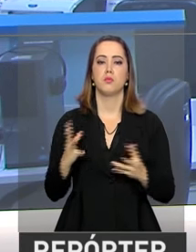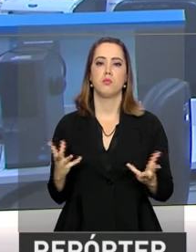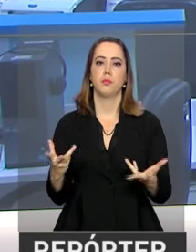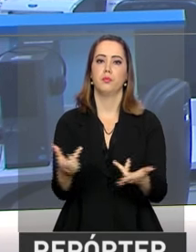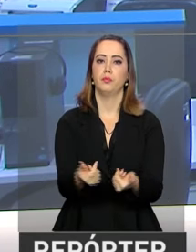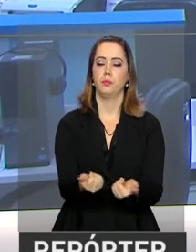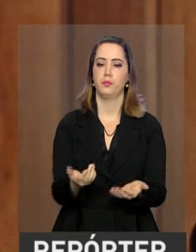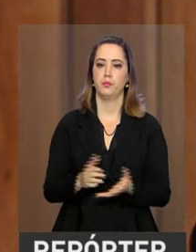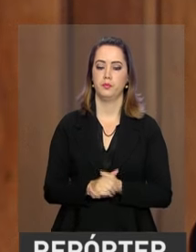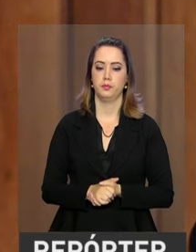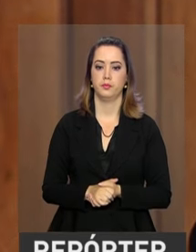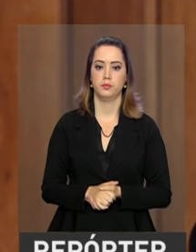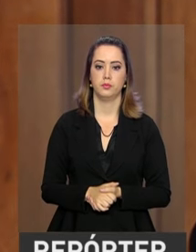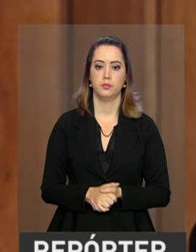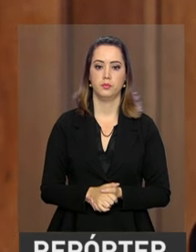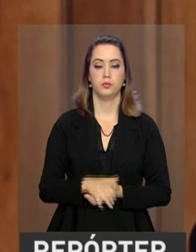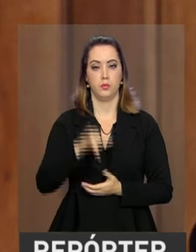eficiência.